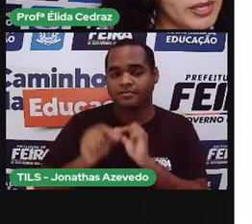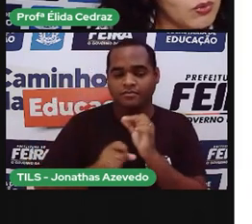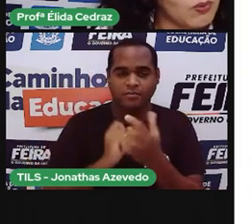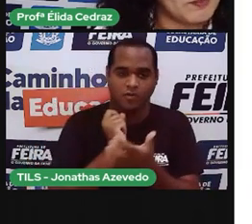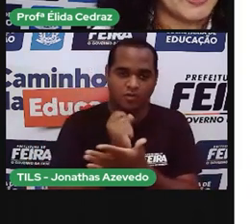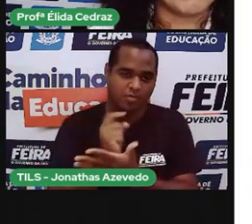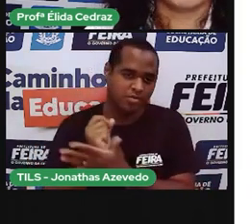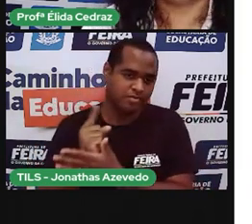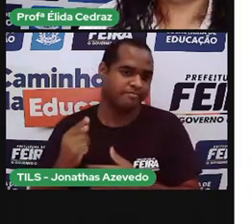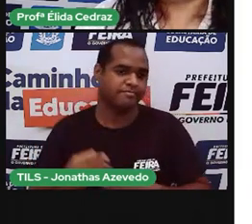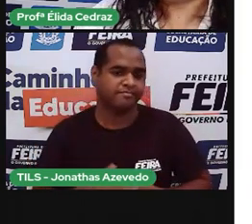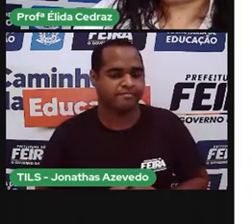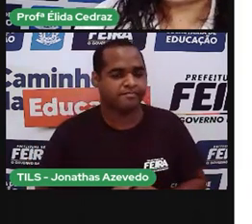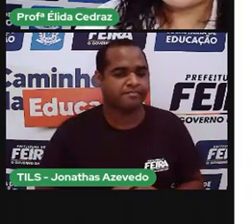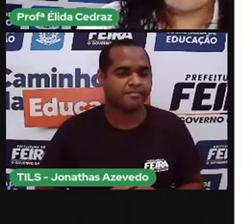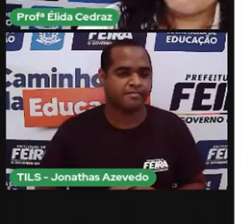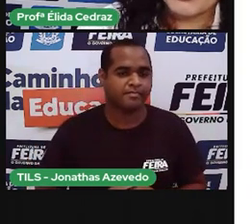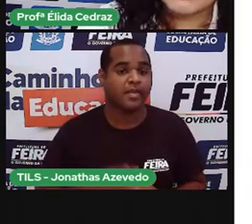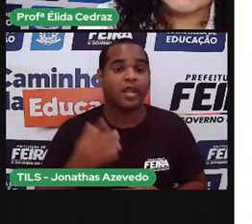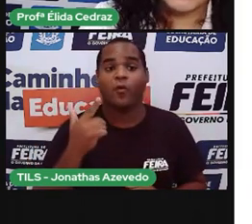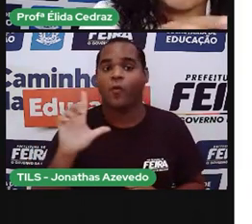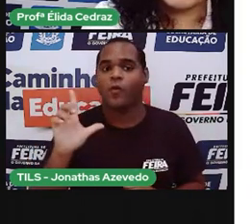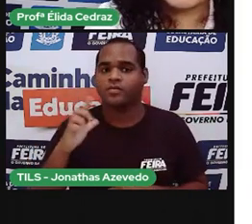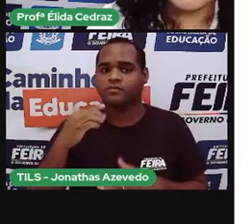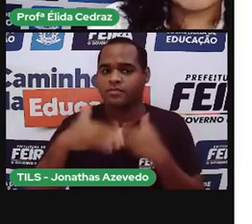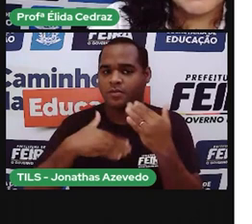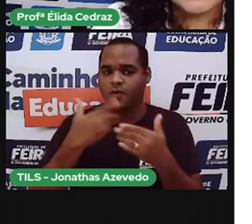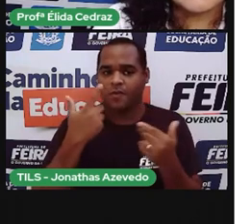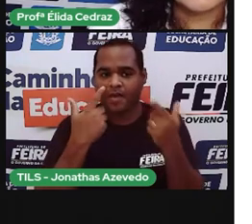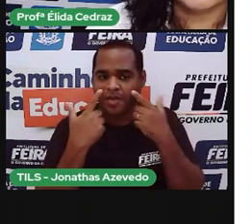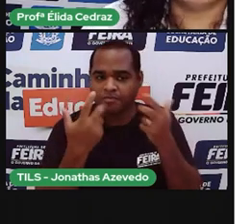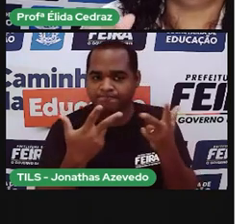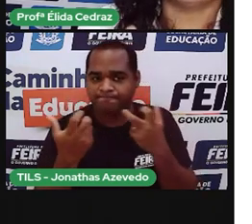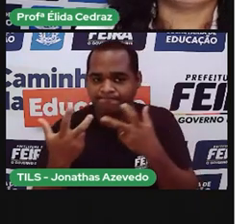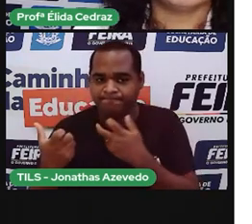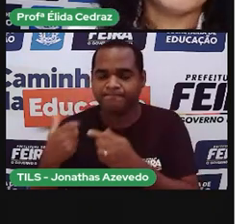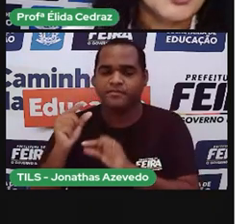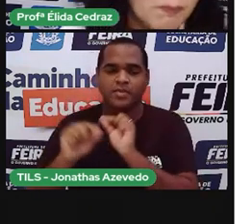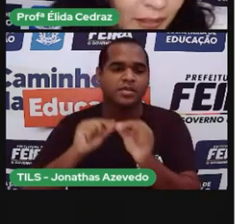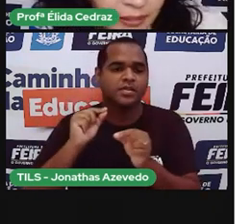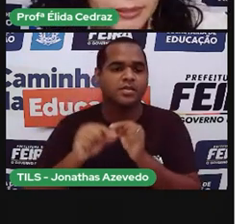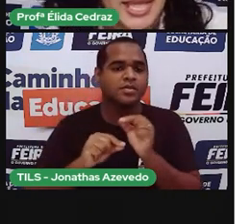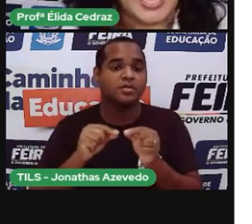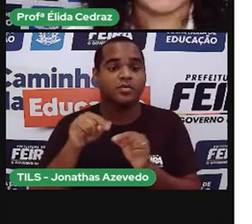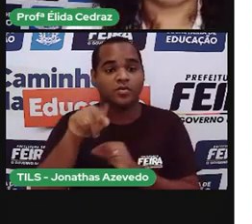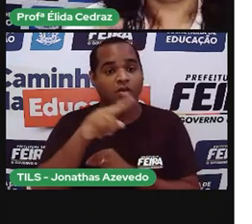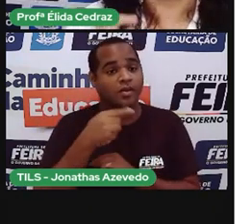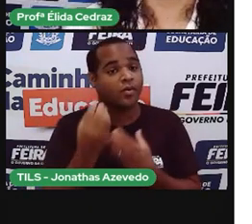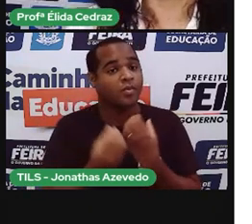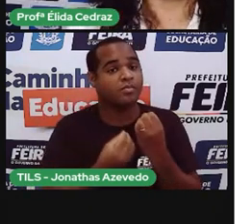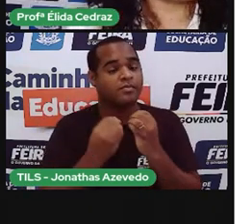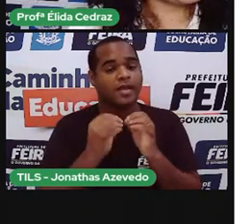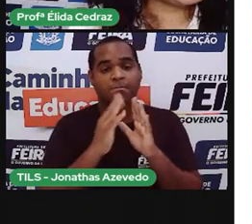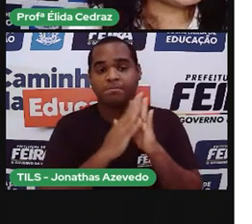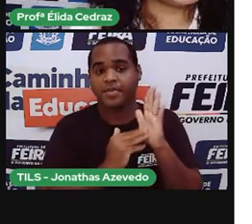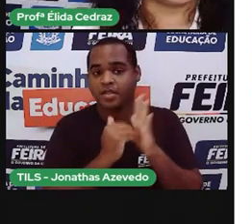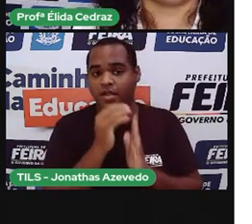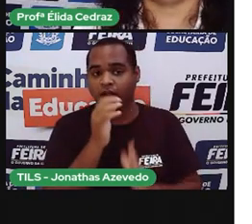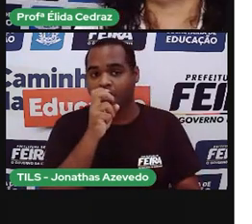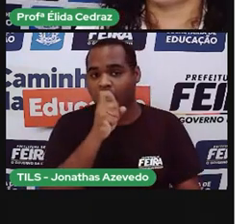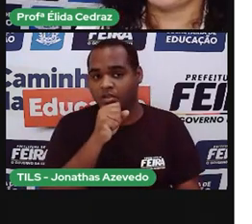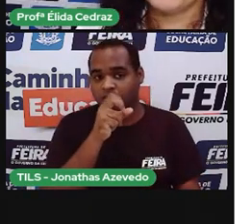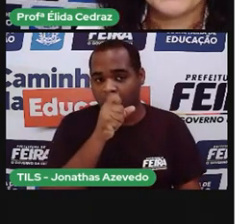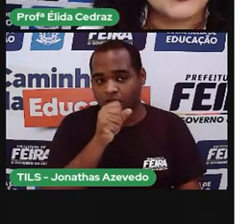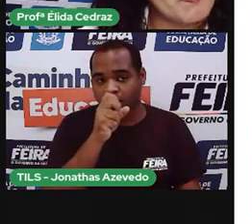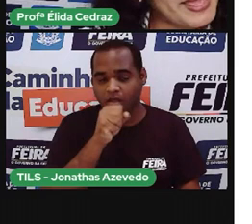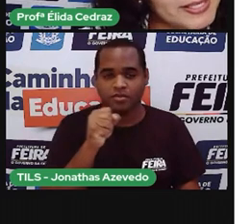a sua compra. E depois de observar aqui, nós vamos pintar de laranja